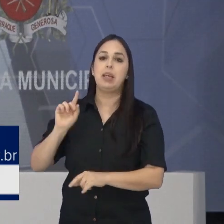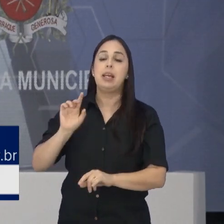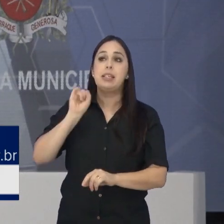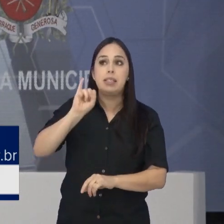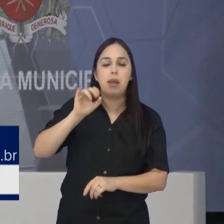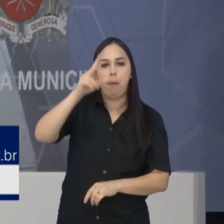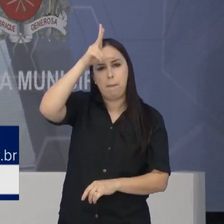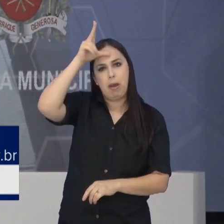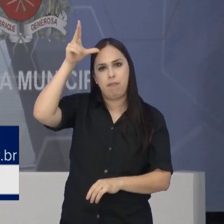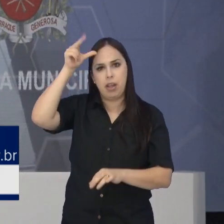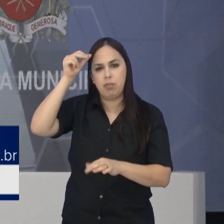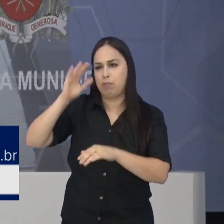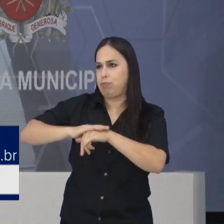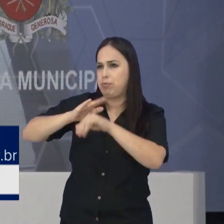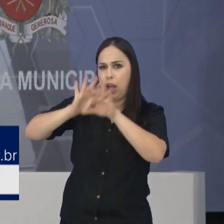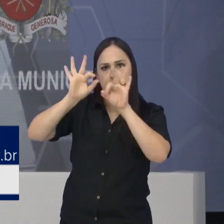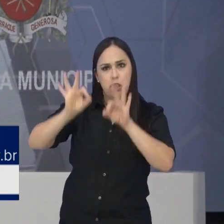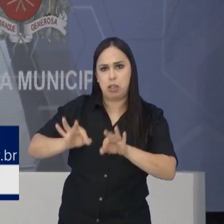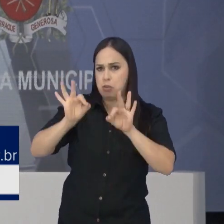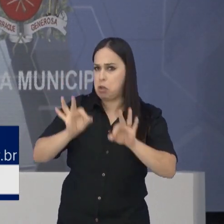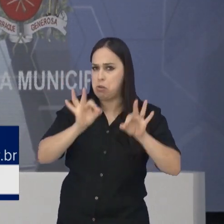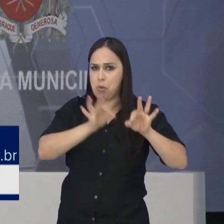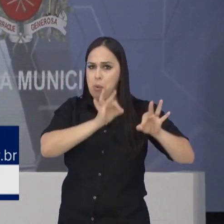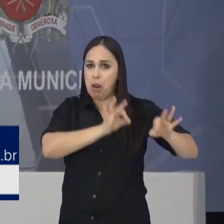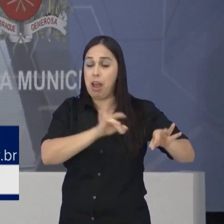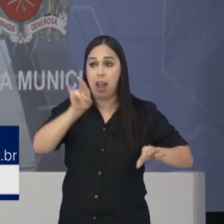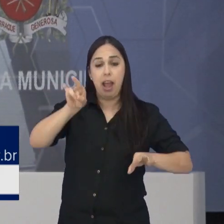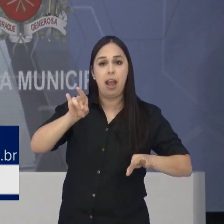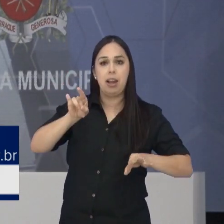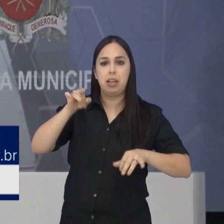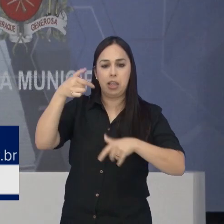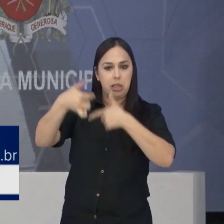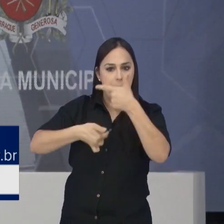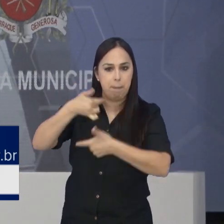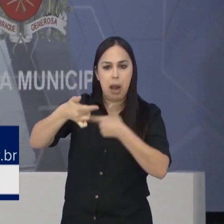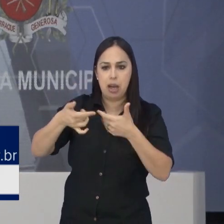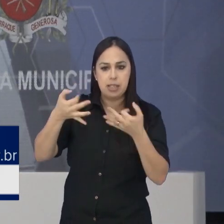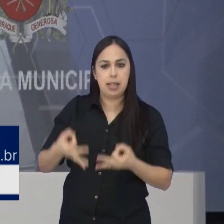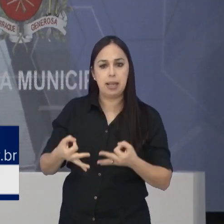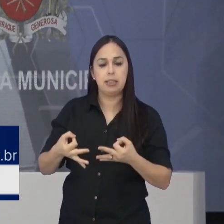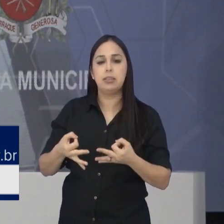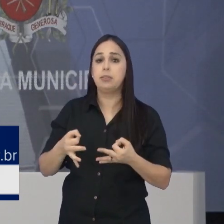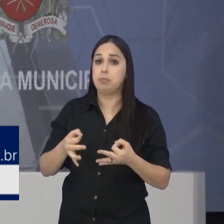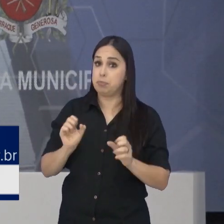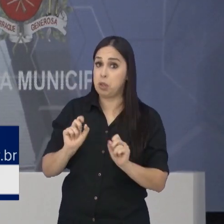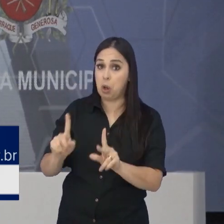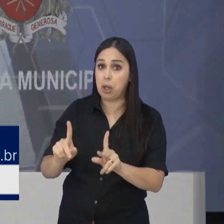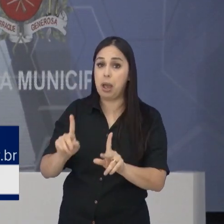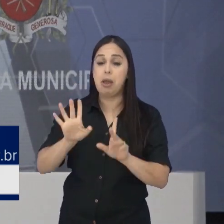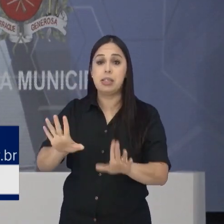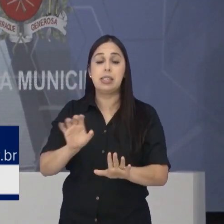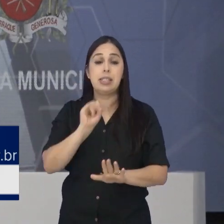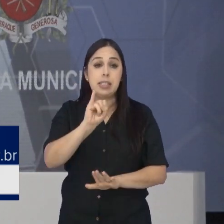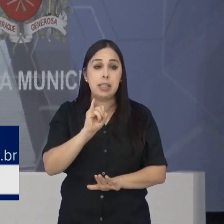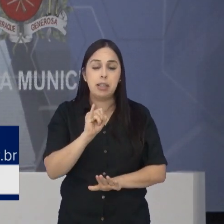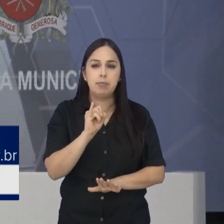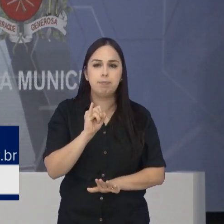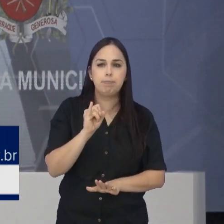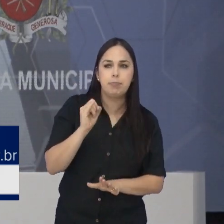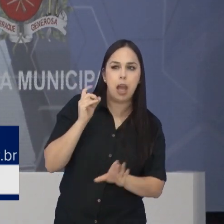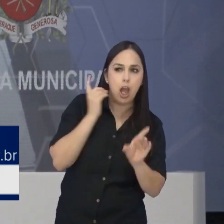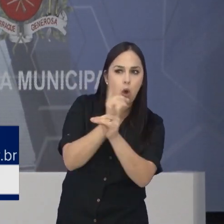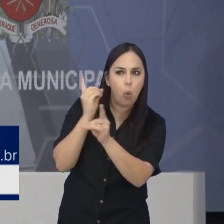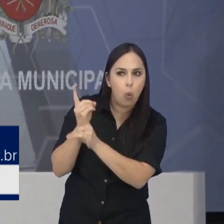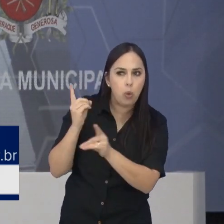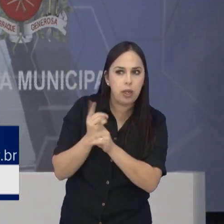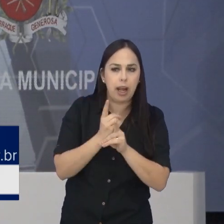ele que trabalhe de uma maneira correta. Se não, se aparecer coisas que o